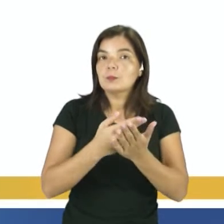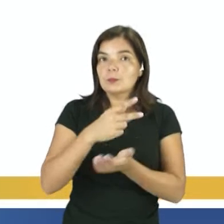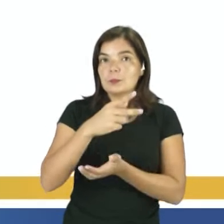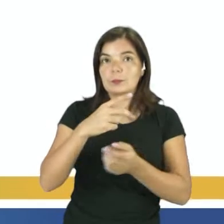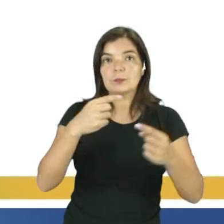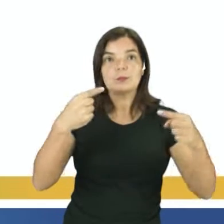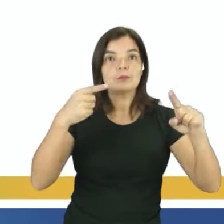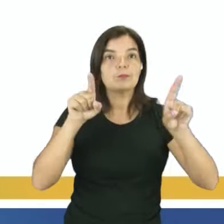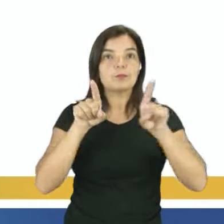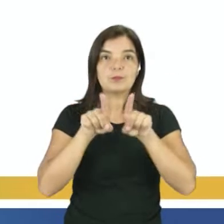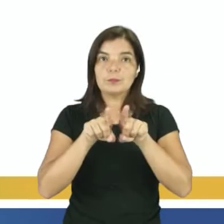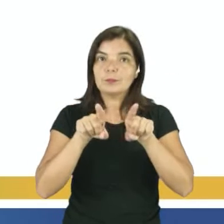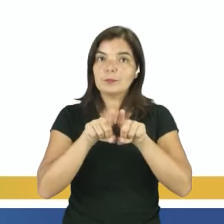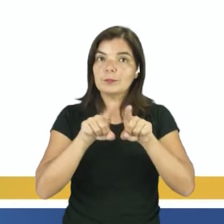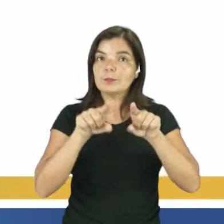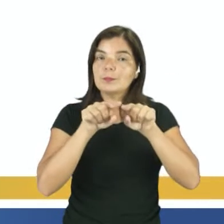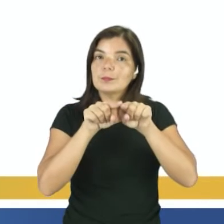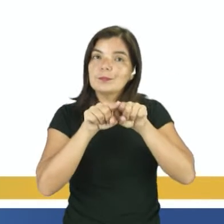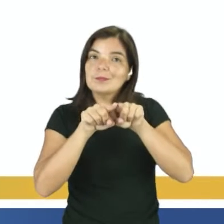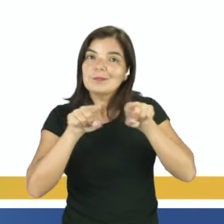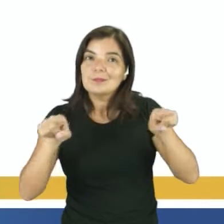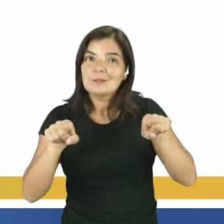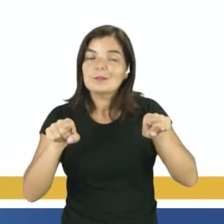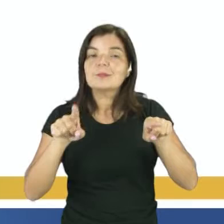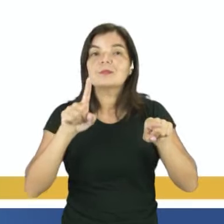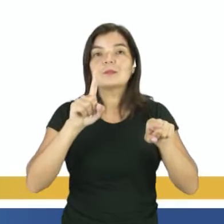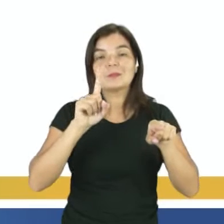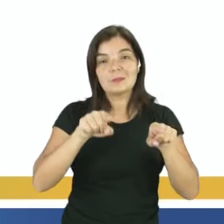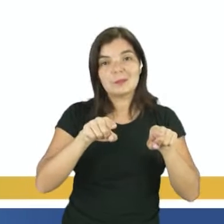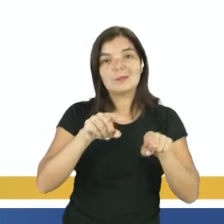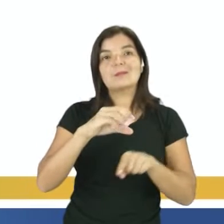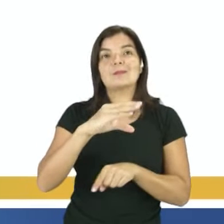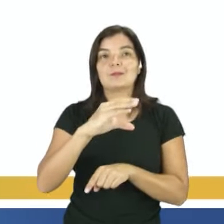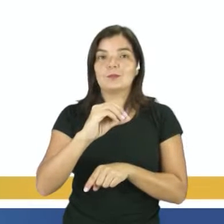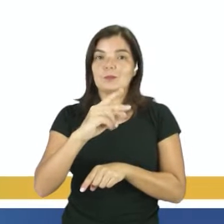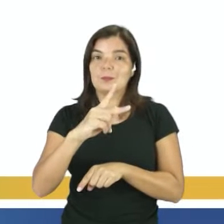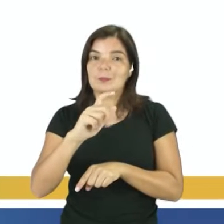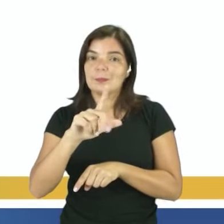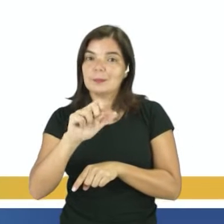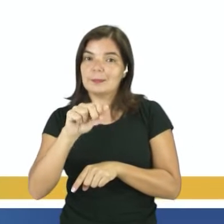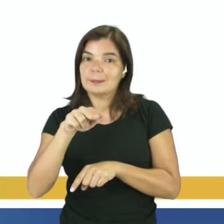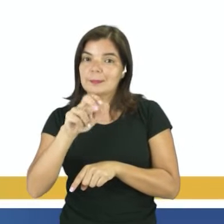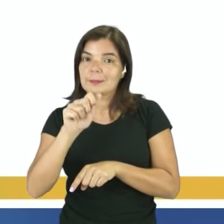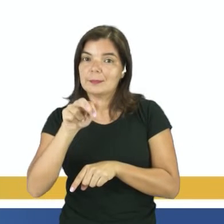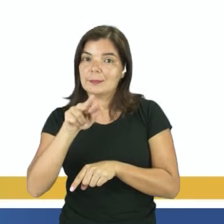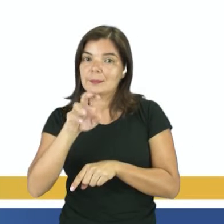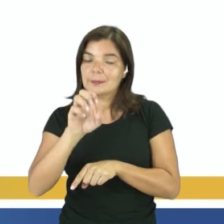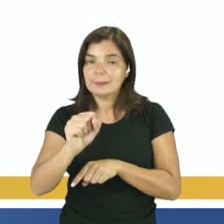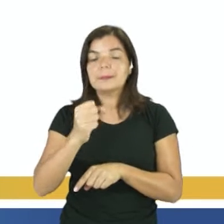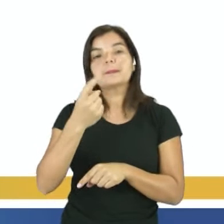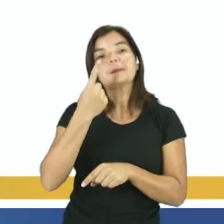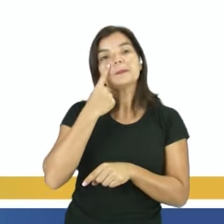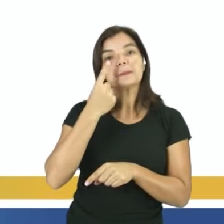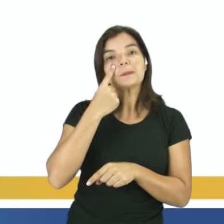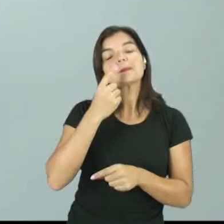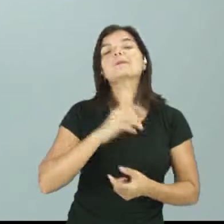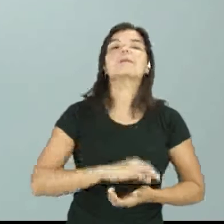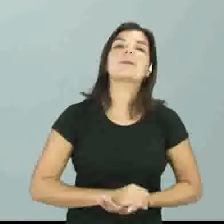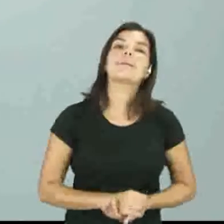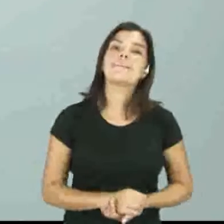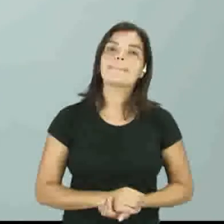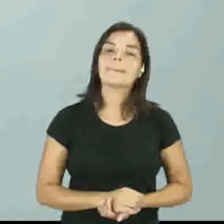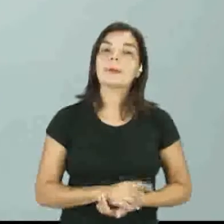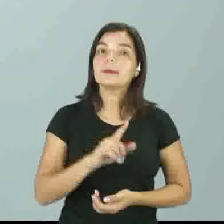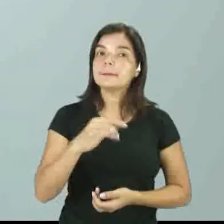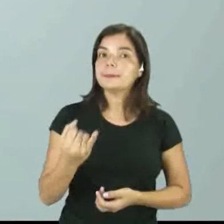podemos estudar o paralelismo entre retas quando elas são coplanares. Então, voltando aqui para mim,